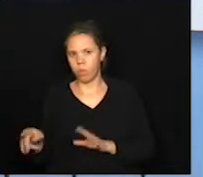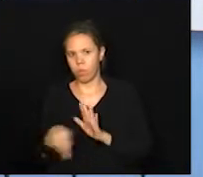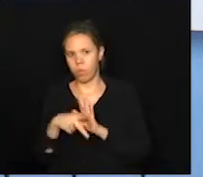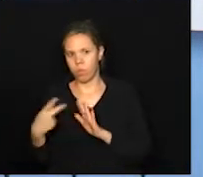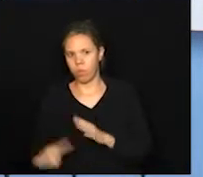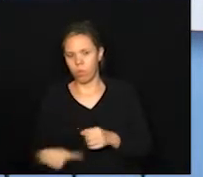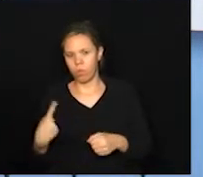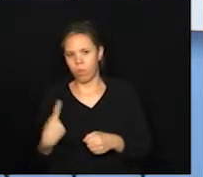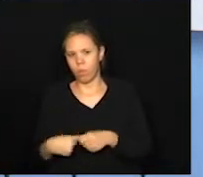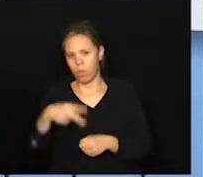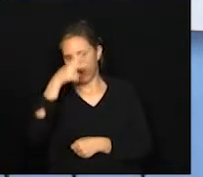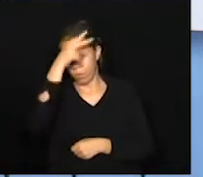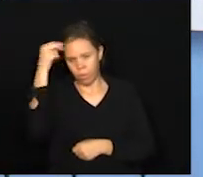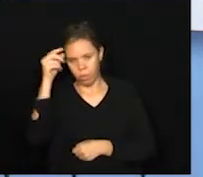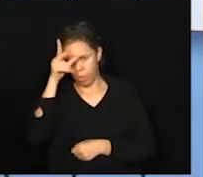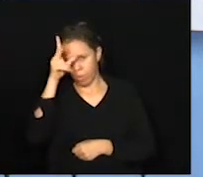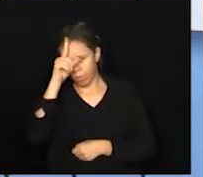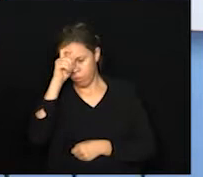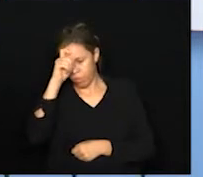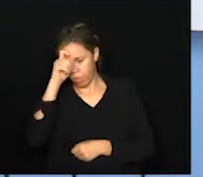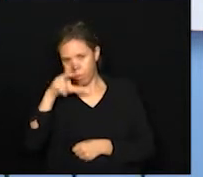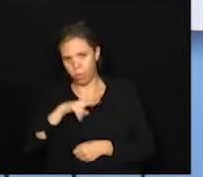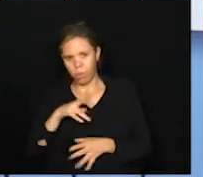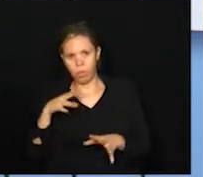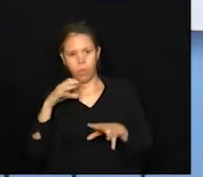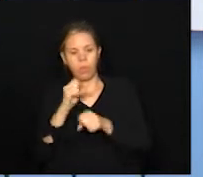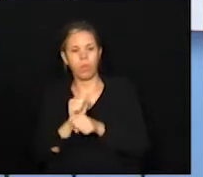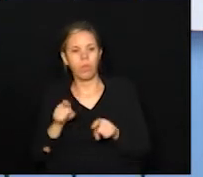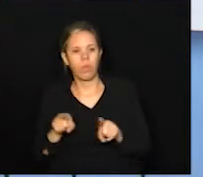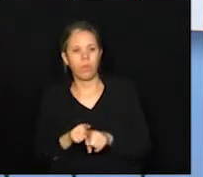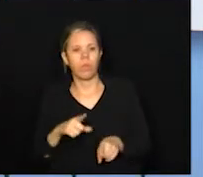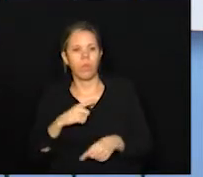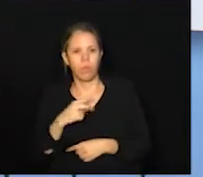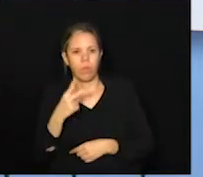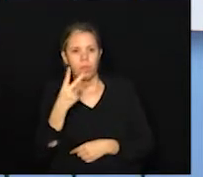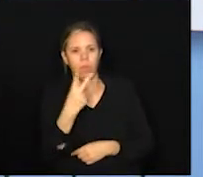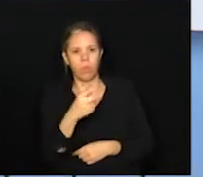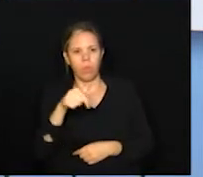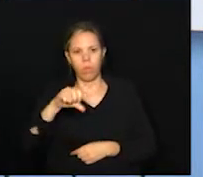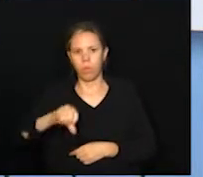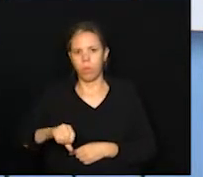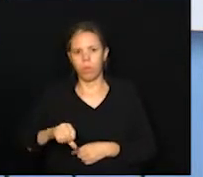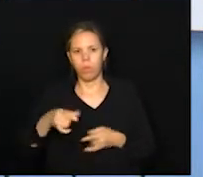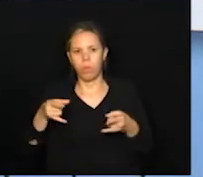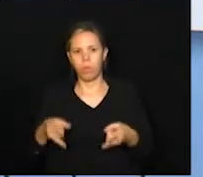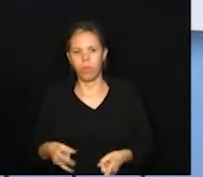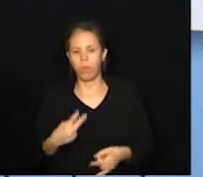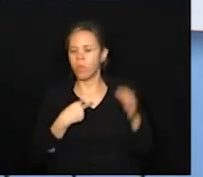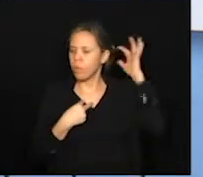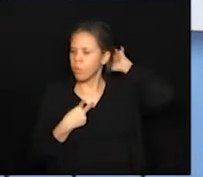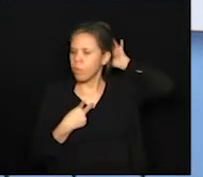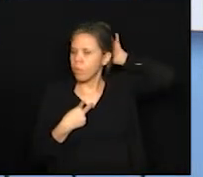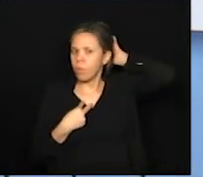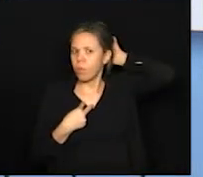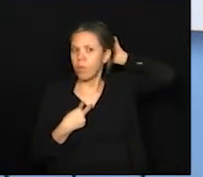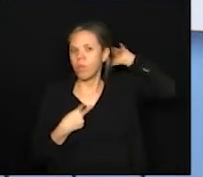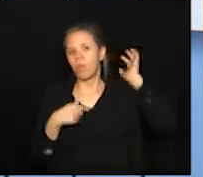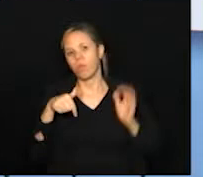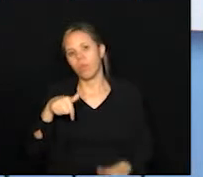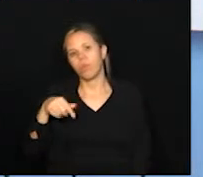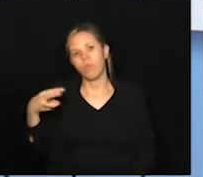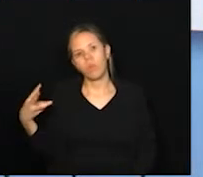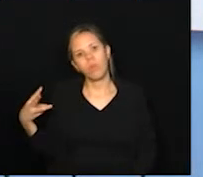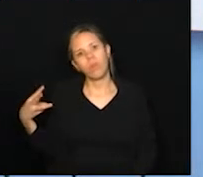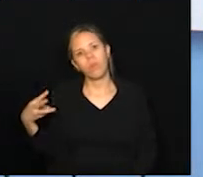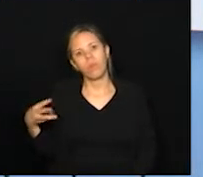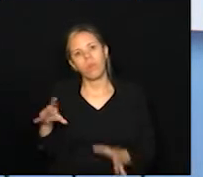exclusivos na rede pública municipal e particular. Nós temos 279 leitos ocupados e